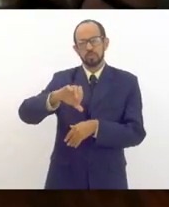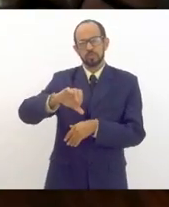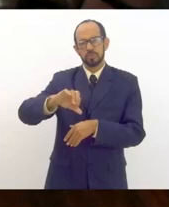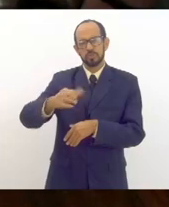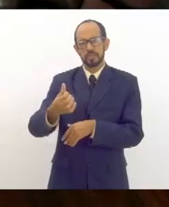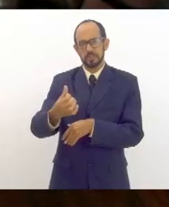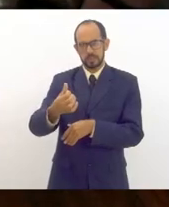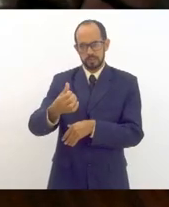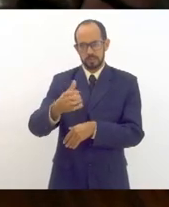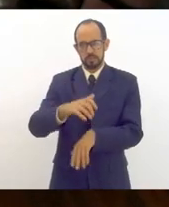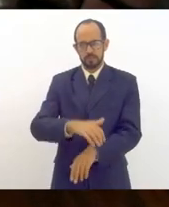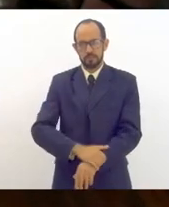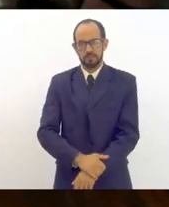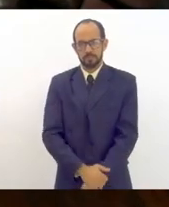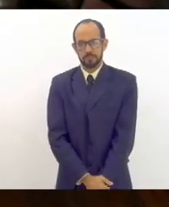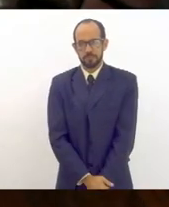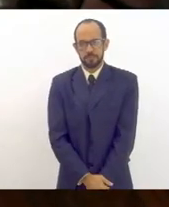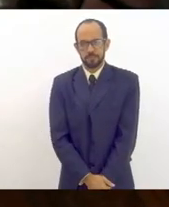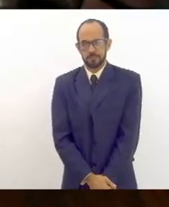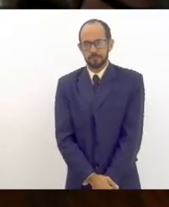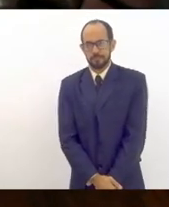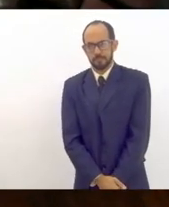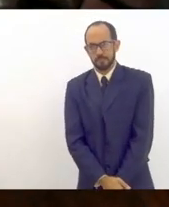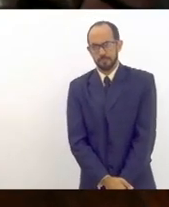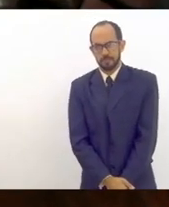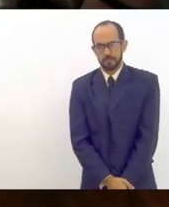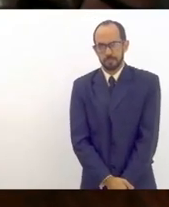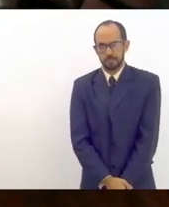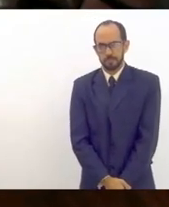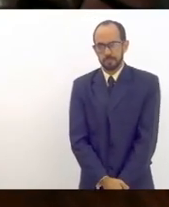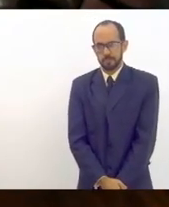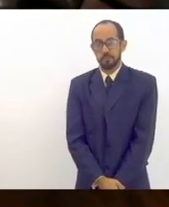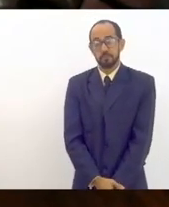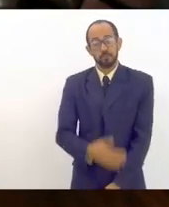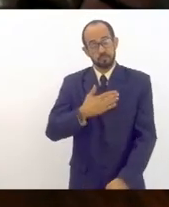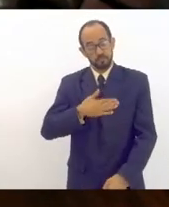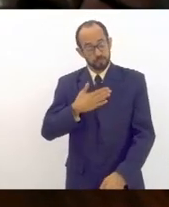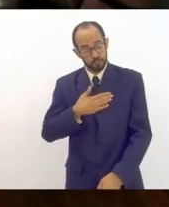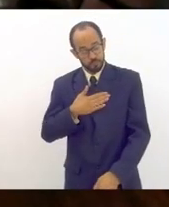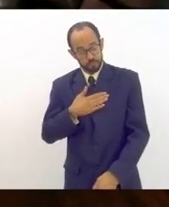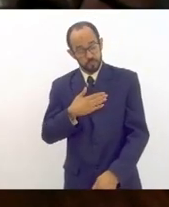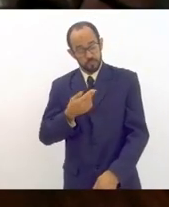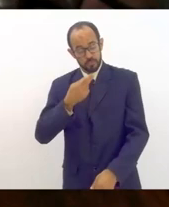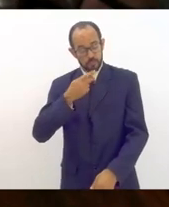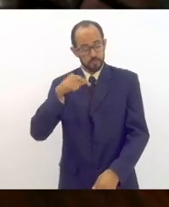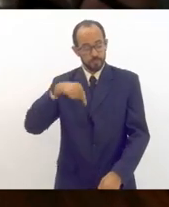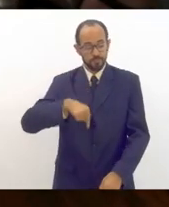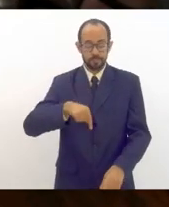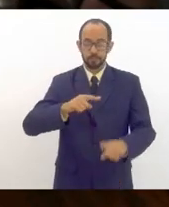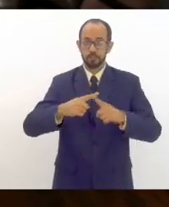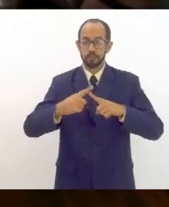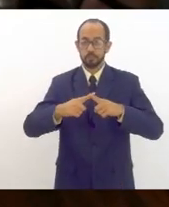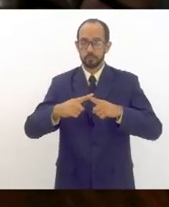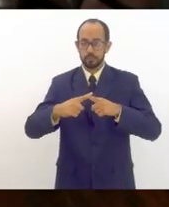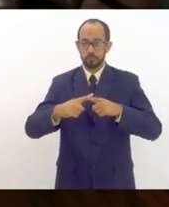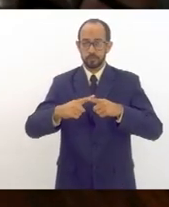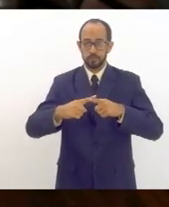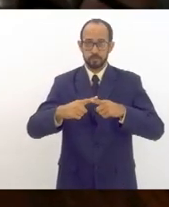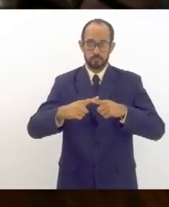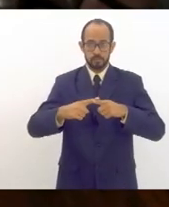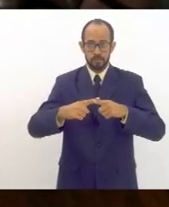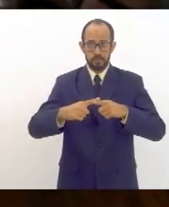1996. Então, eu queria deixar aqui esses registros, né, porque